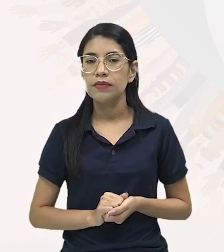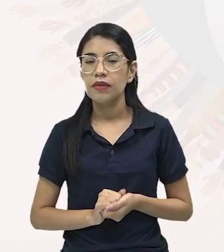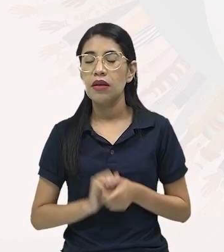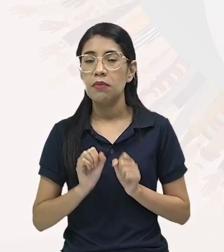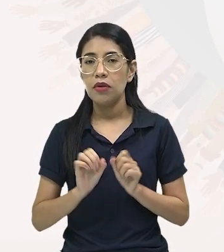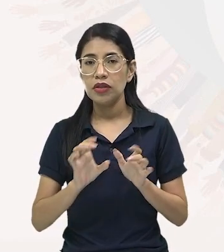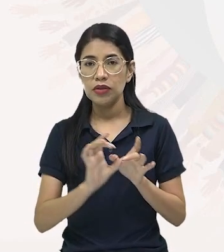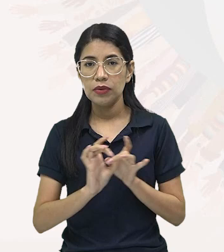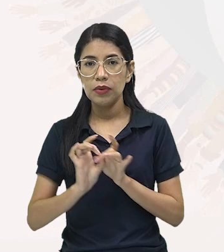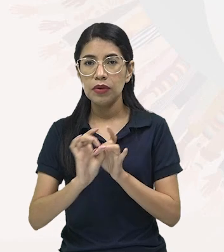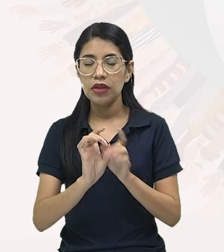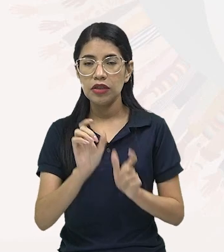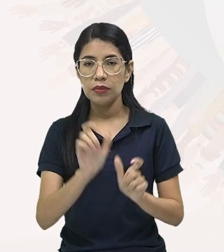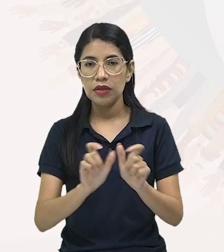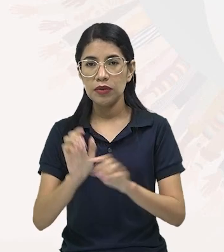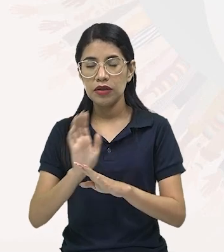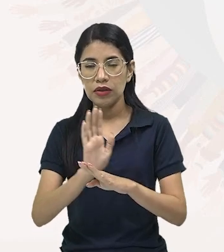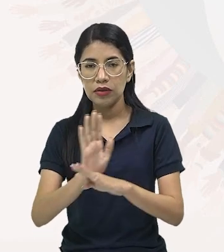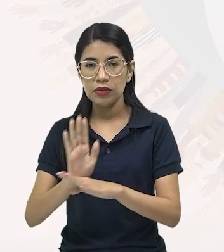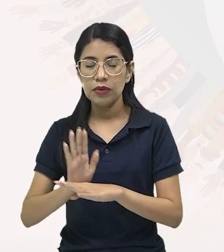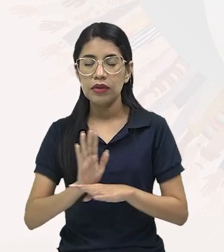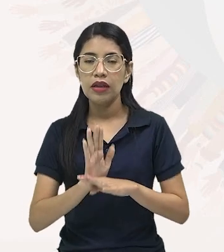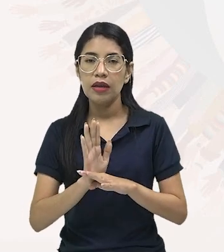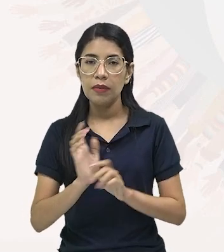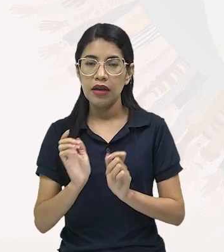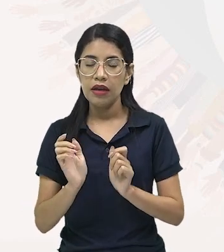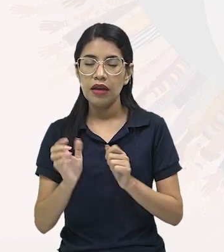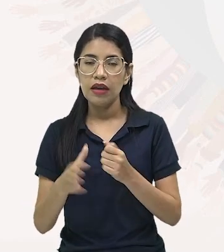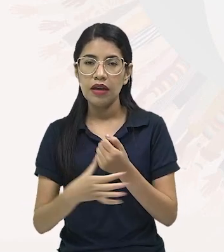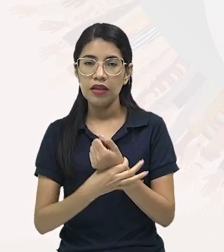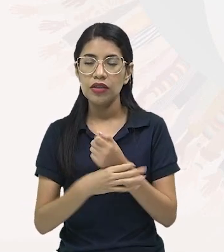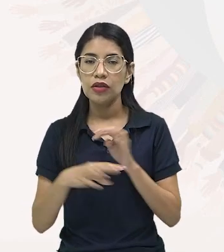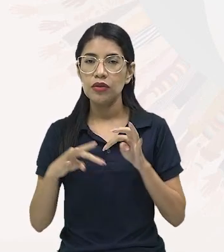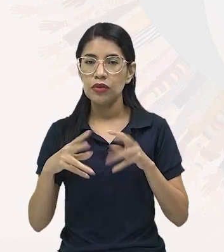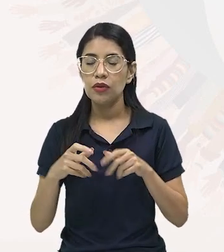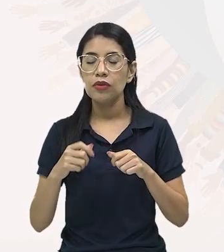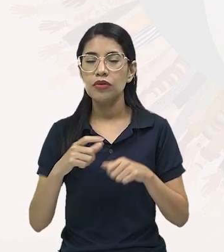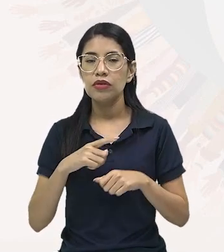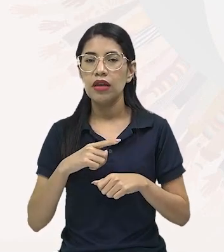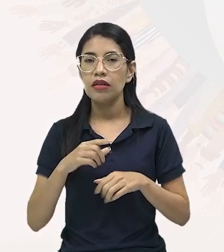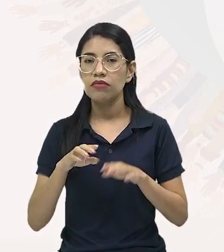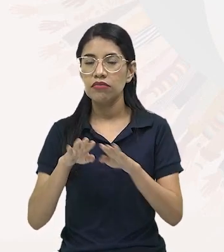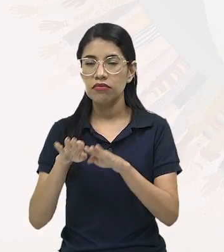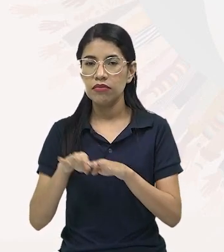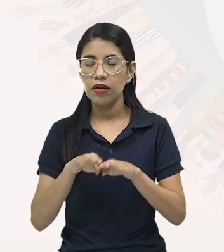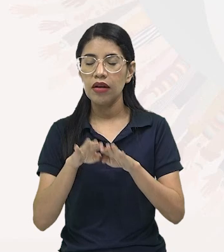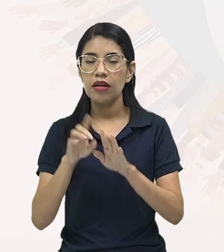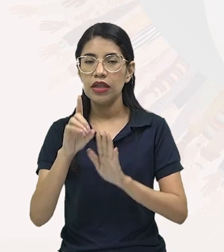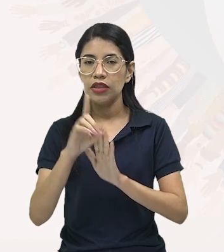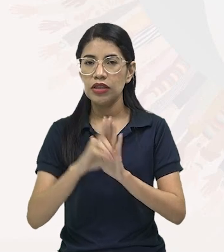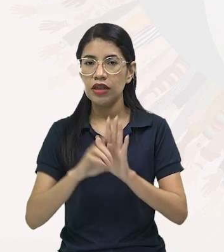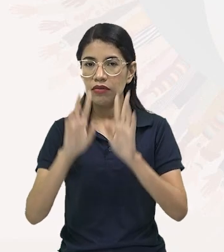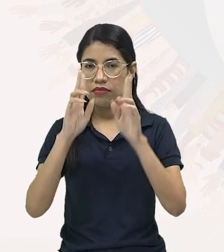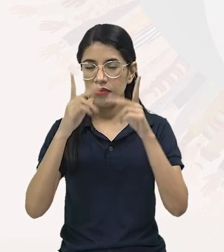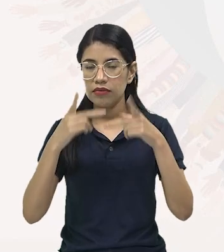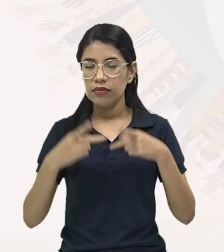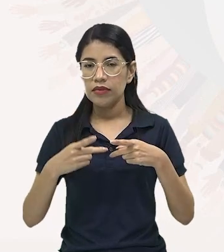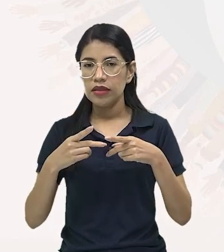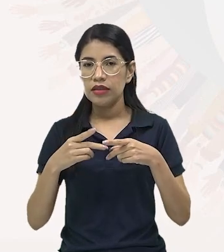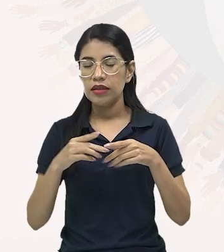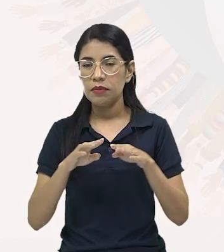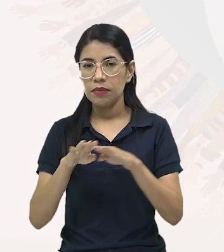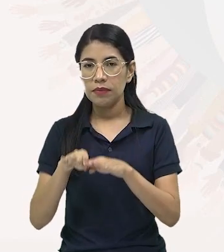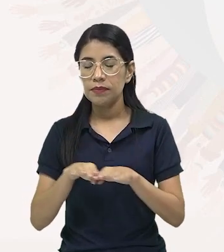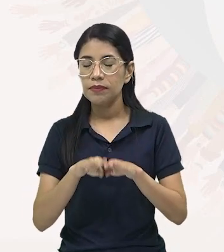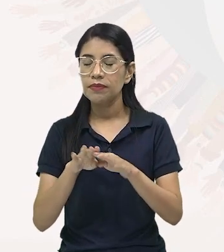as pessoas que estão em situações difíceis e garantir que todos sejam tratados com justiça e respeito.